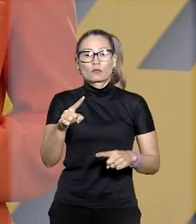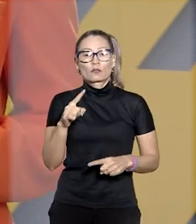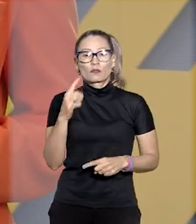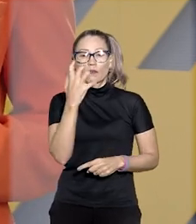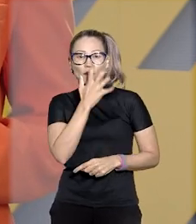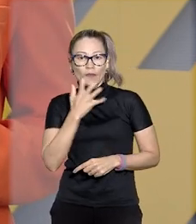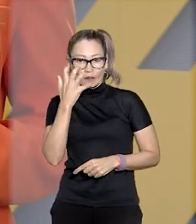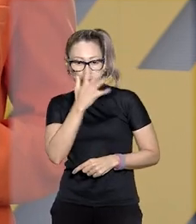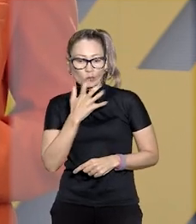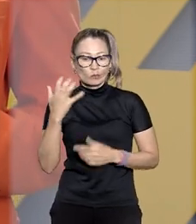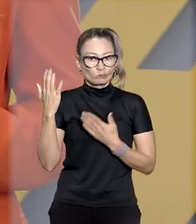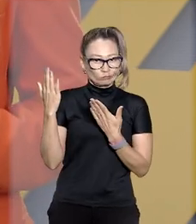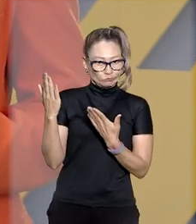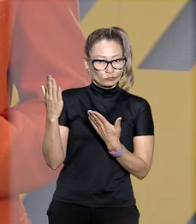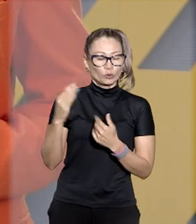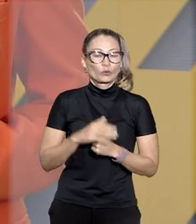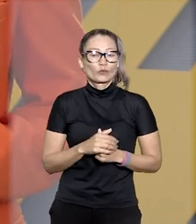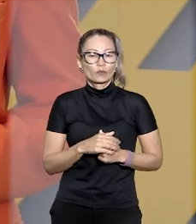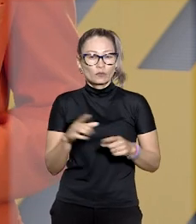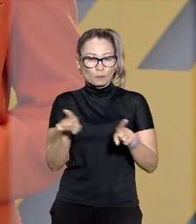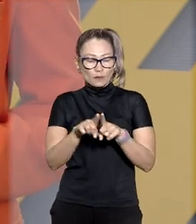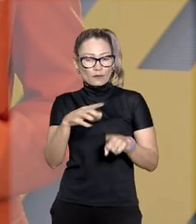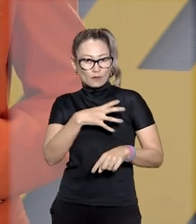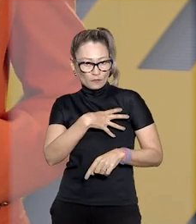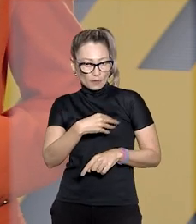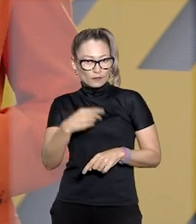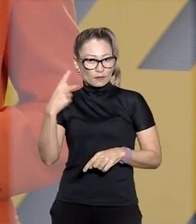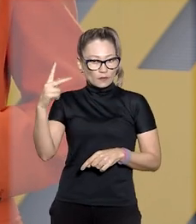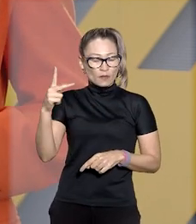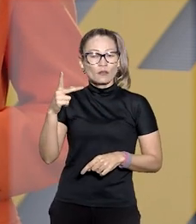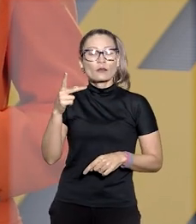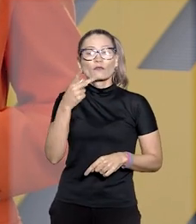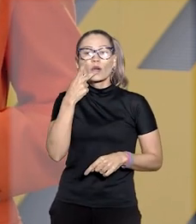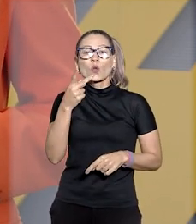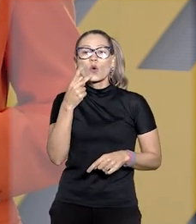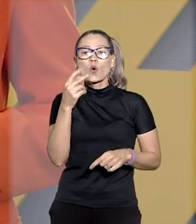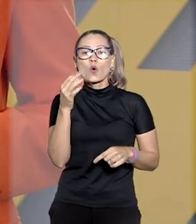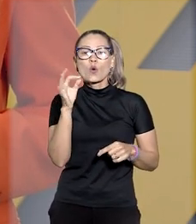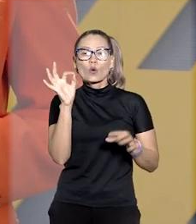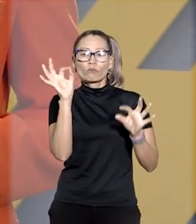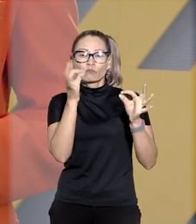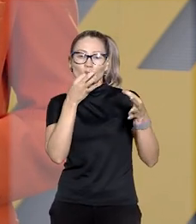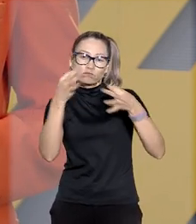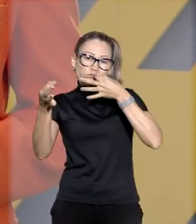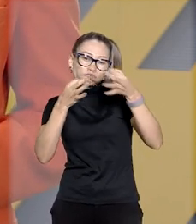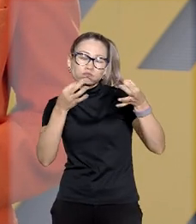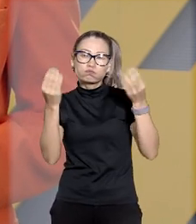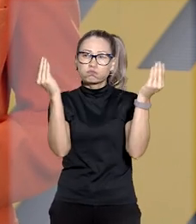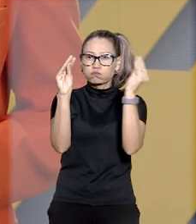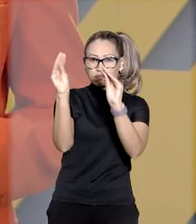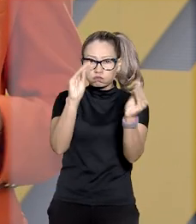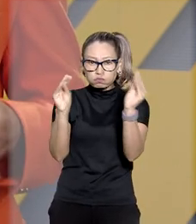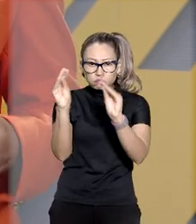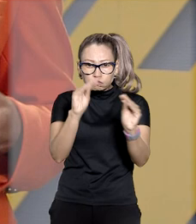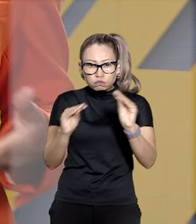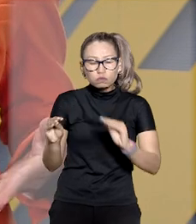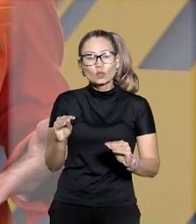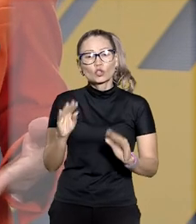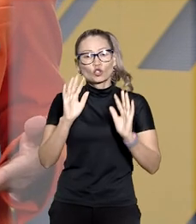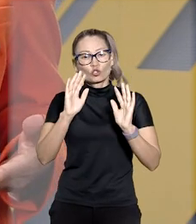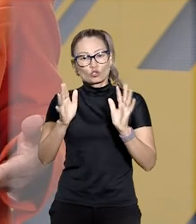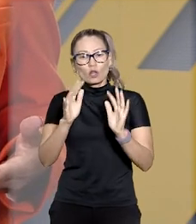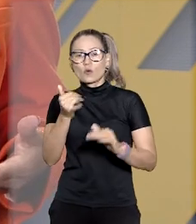fotografia publicada no Instagram de uma das filhas do cantor. O autor dos comentários alegou que havia se retratado publicamente antes